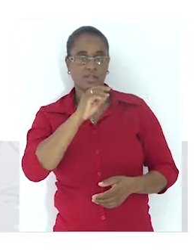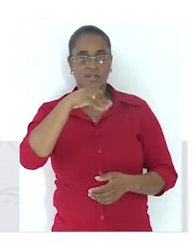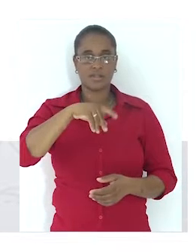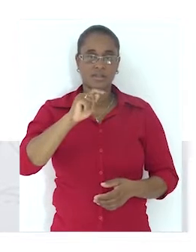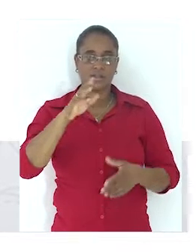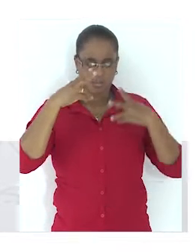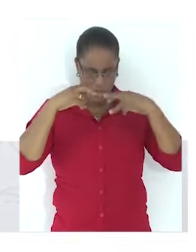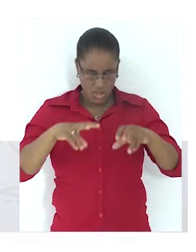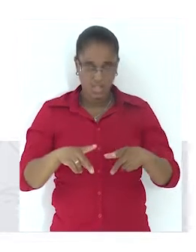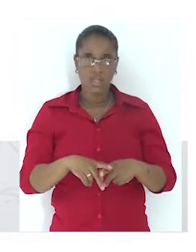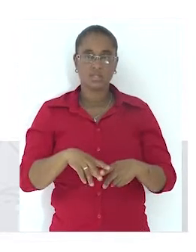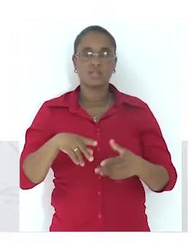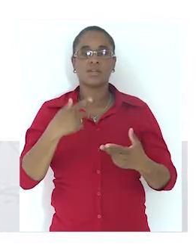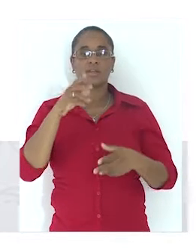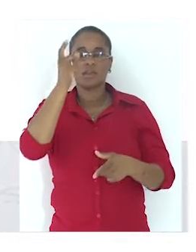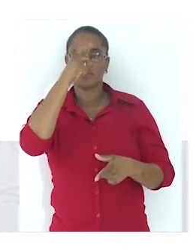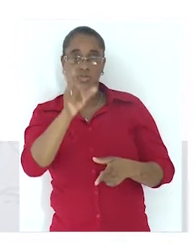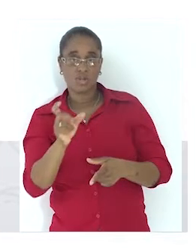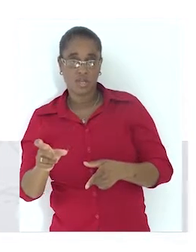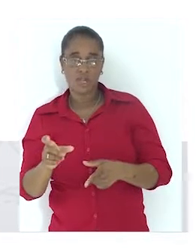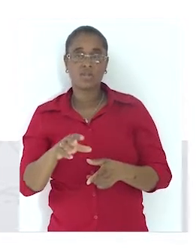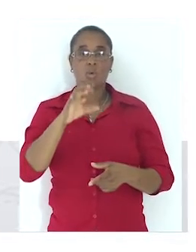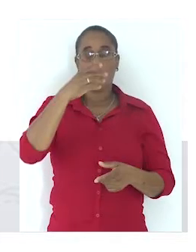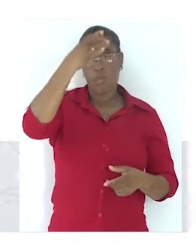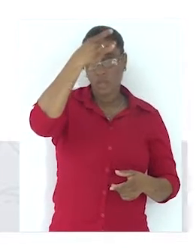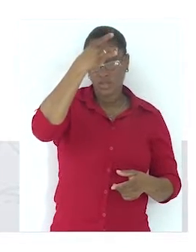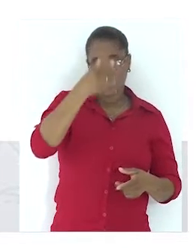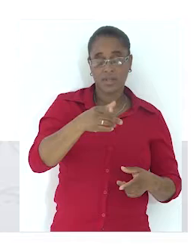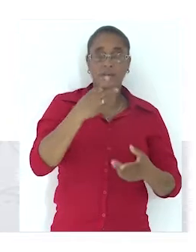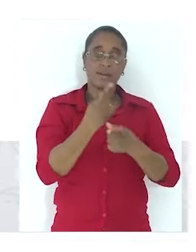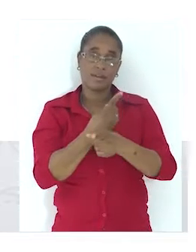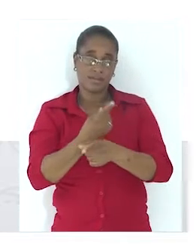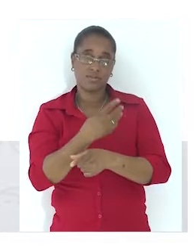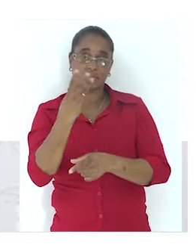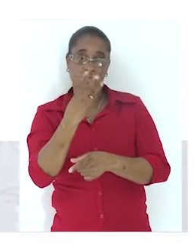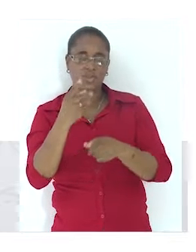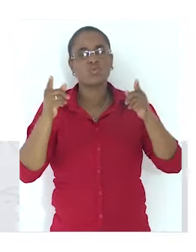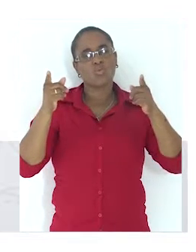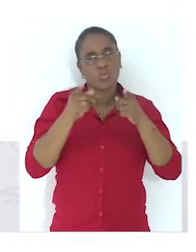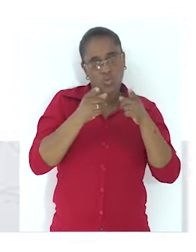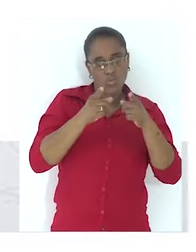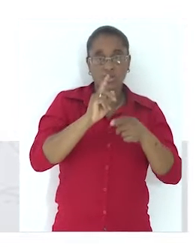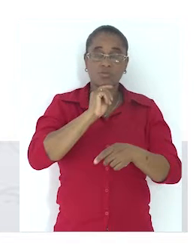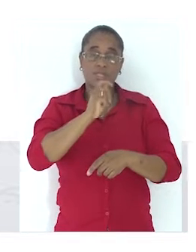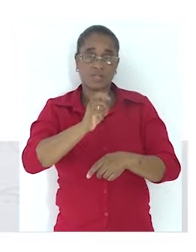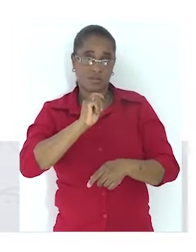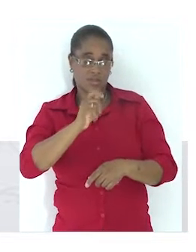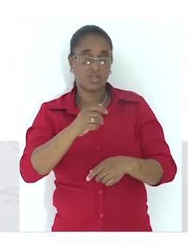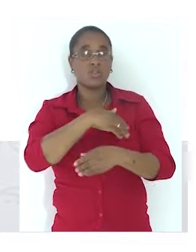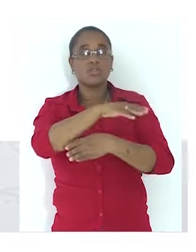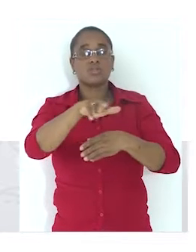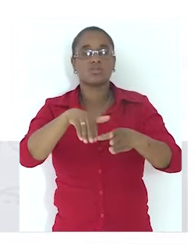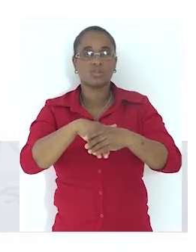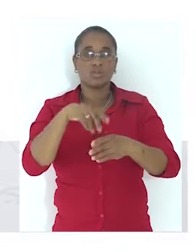entrevista personalizada, opinativa e caracterizada. São os trechos curtos de uma entrevista